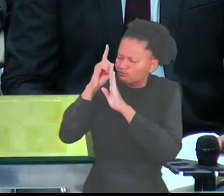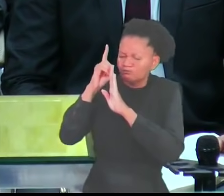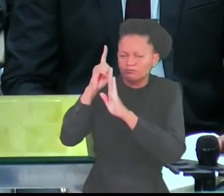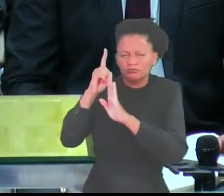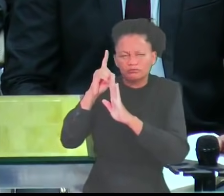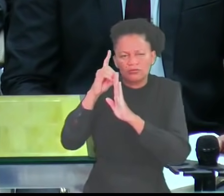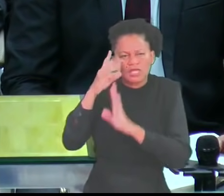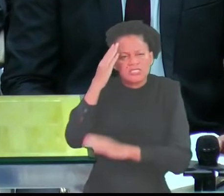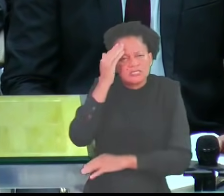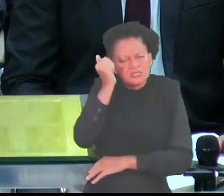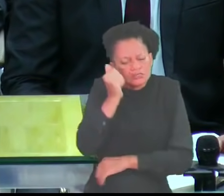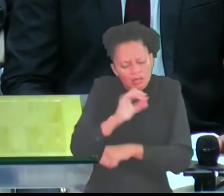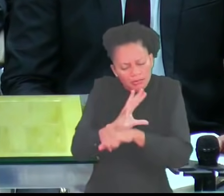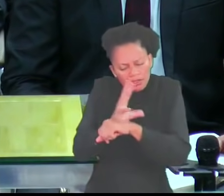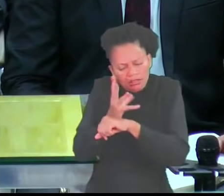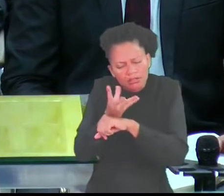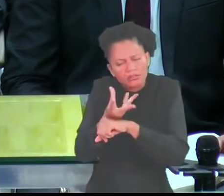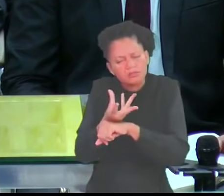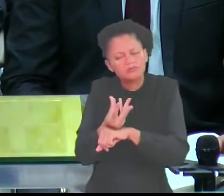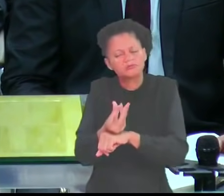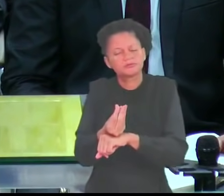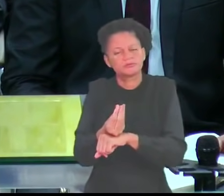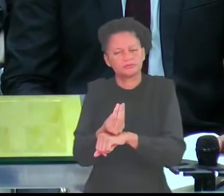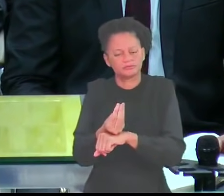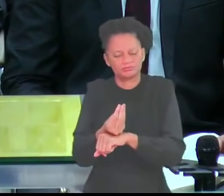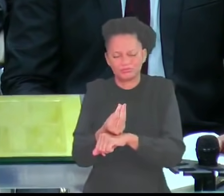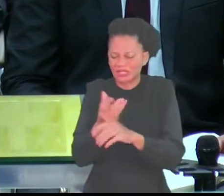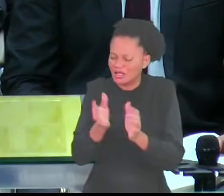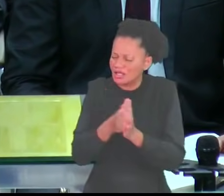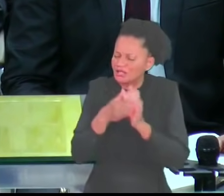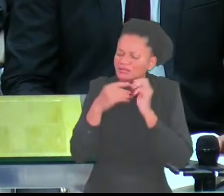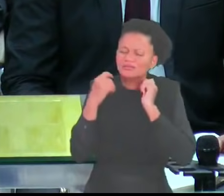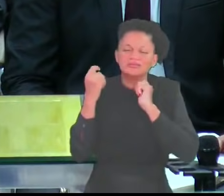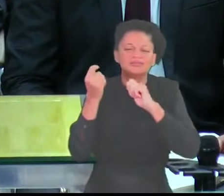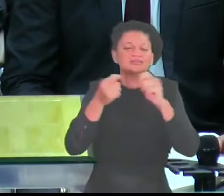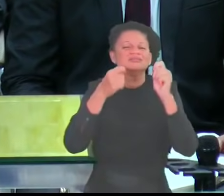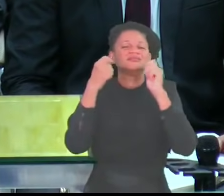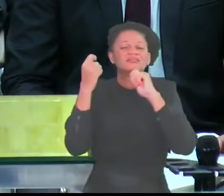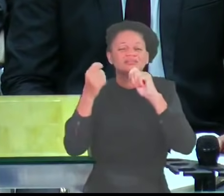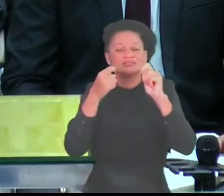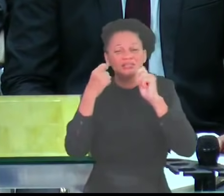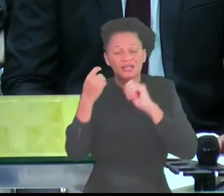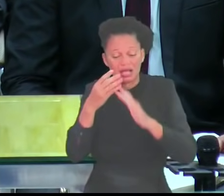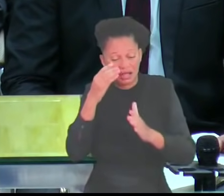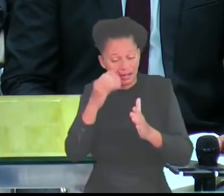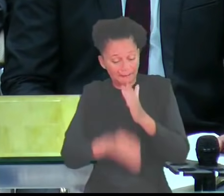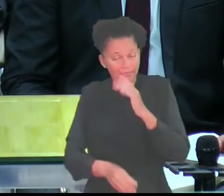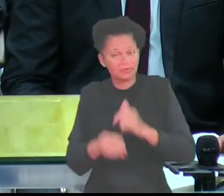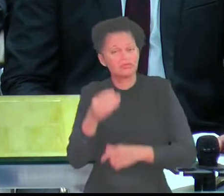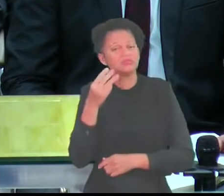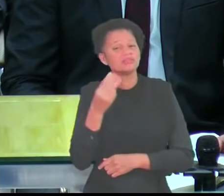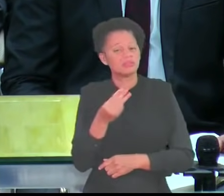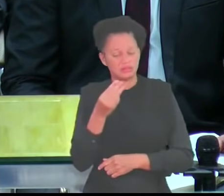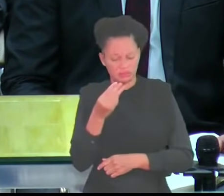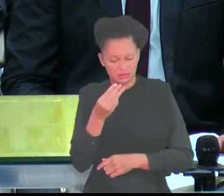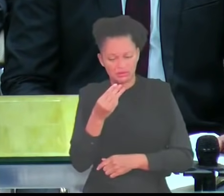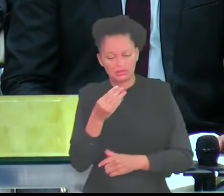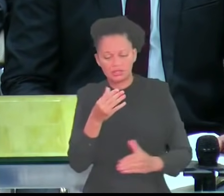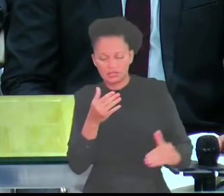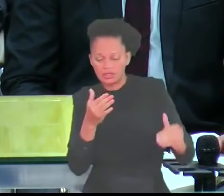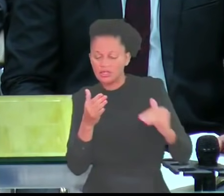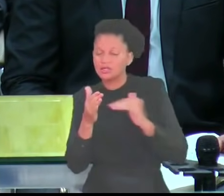Quem sabe a igreja, oh, aleluia, está entre o capítulo 3 e o